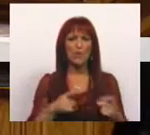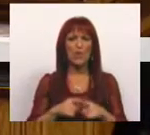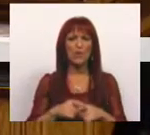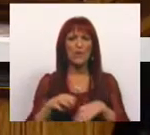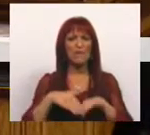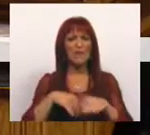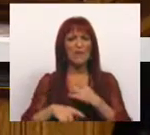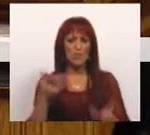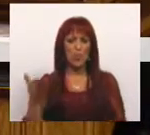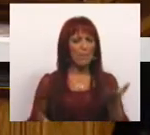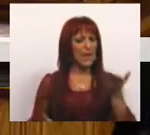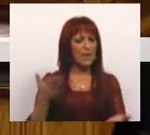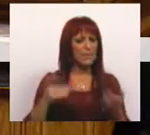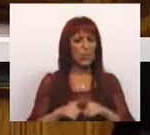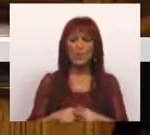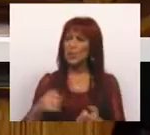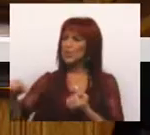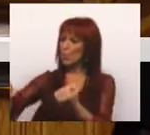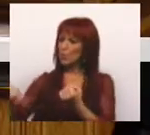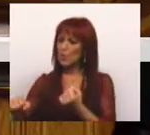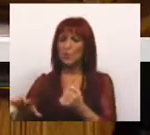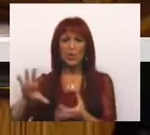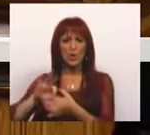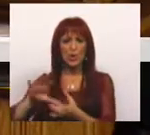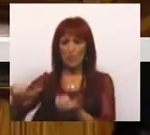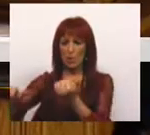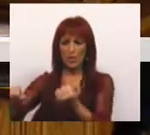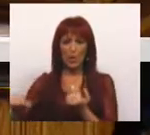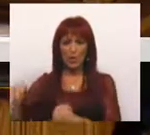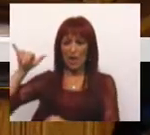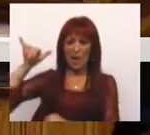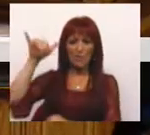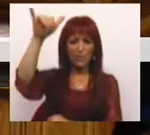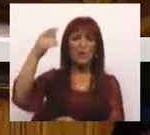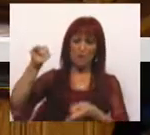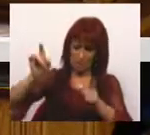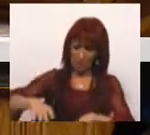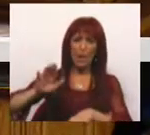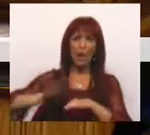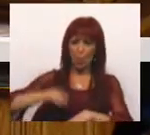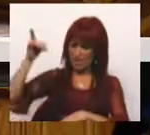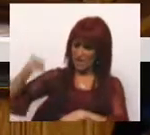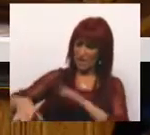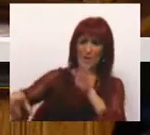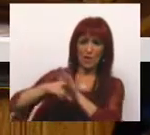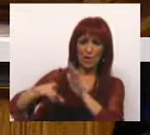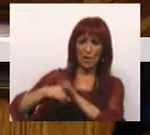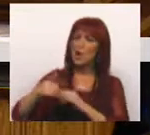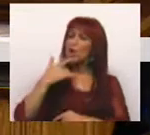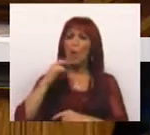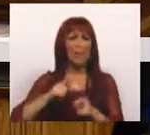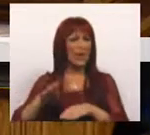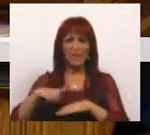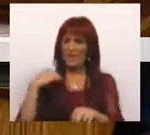deixar de estabelecer um paralelismo com os pilotos e os copilotos de aeronaves que, também por imposição legal, não